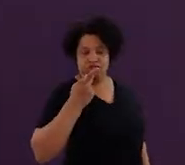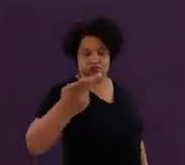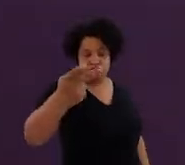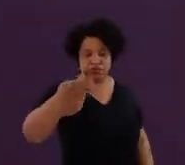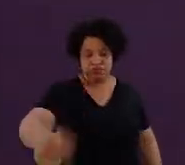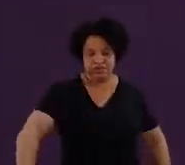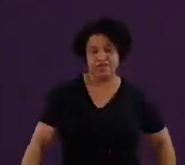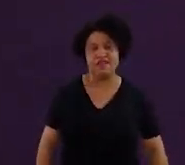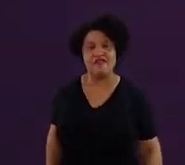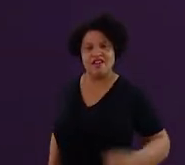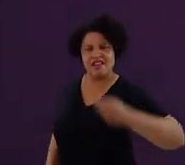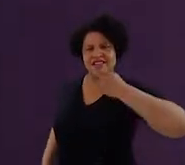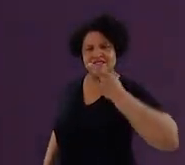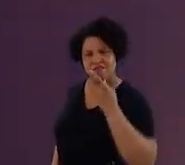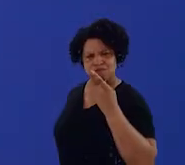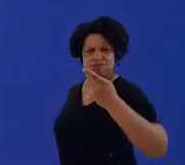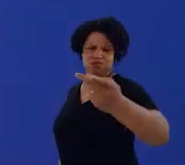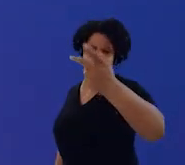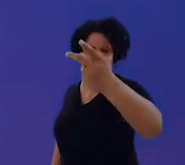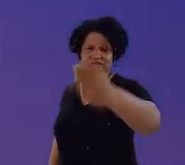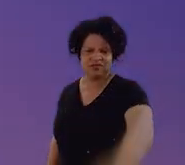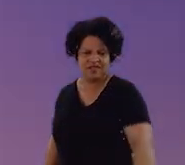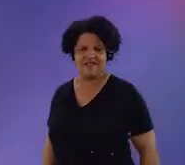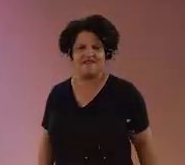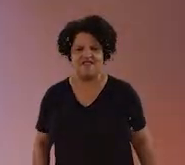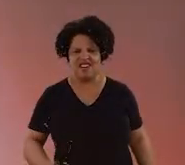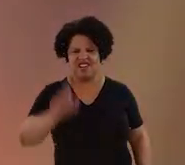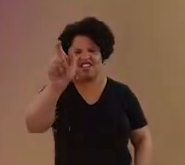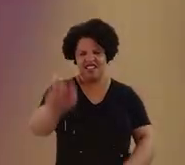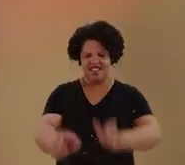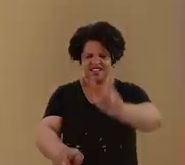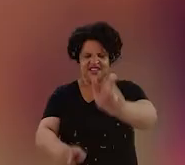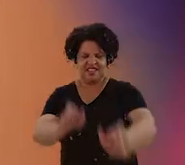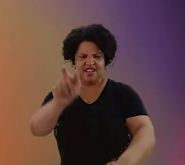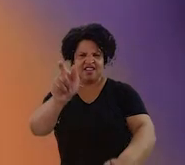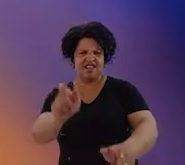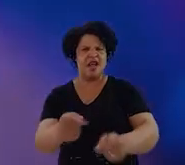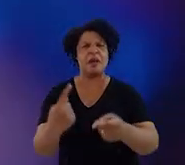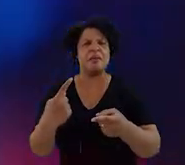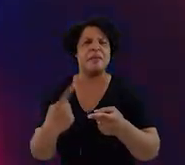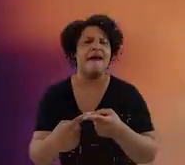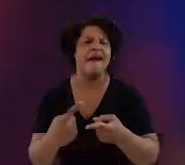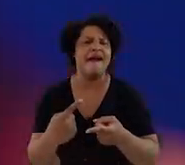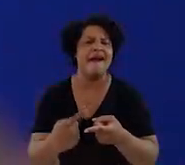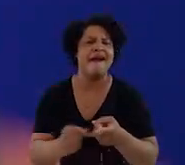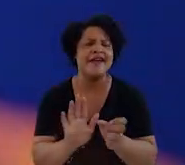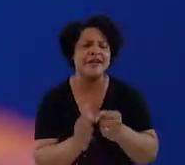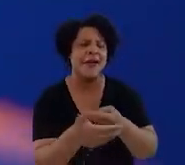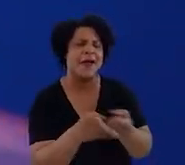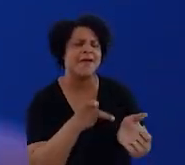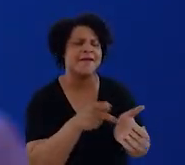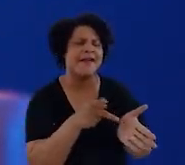Foda-se. Foda-se. É que eles esconderam as verdades.